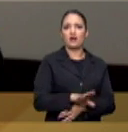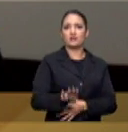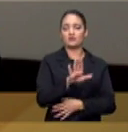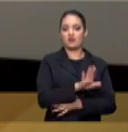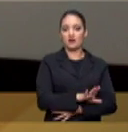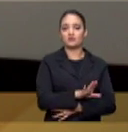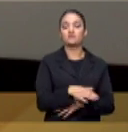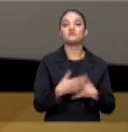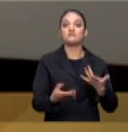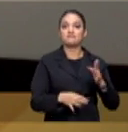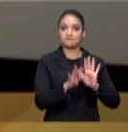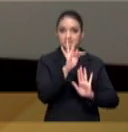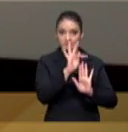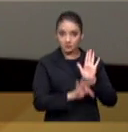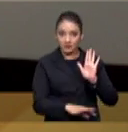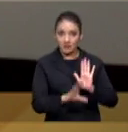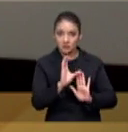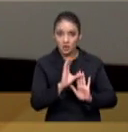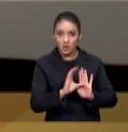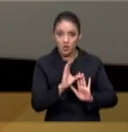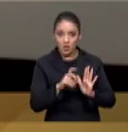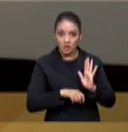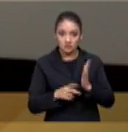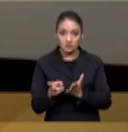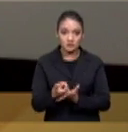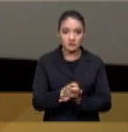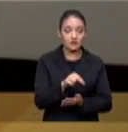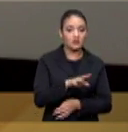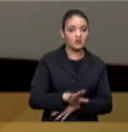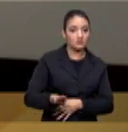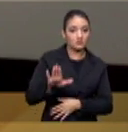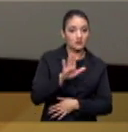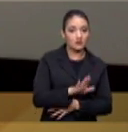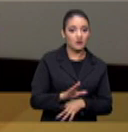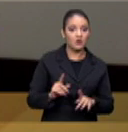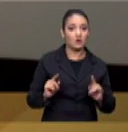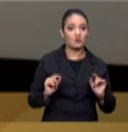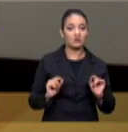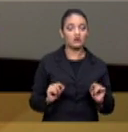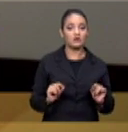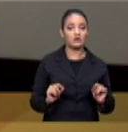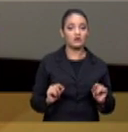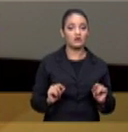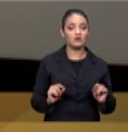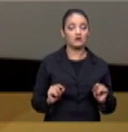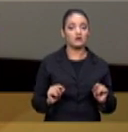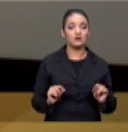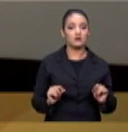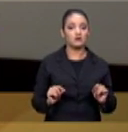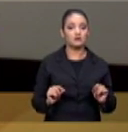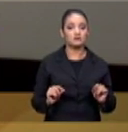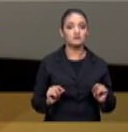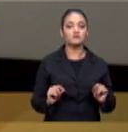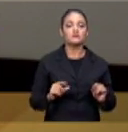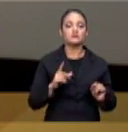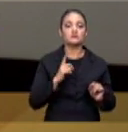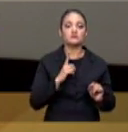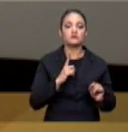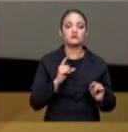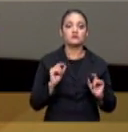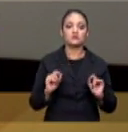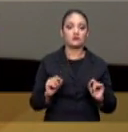Aliás, a redação do Código Tributário Nacional, é óbvio que o artigo 85, inciso 2º, não tem como ter